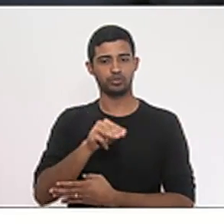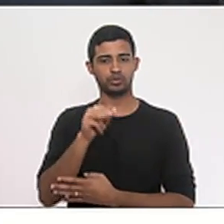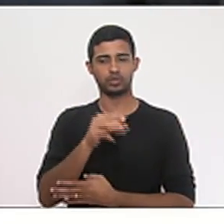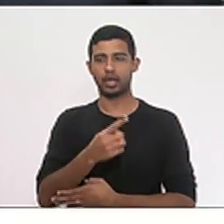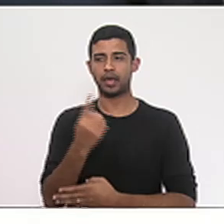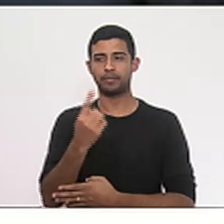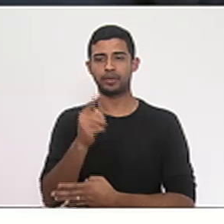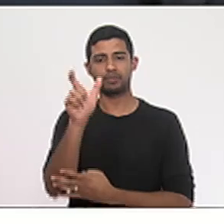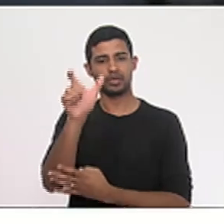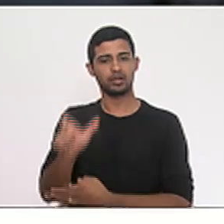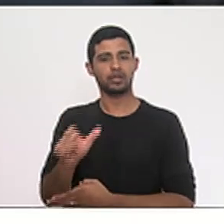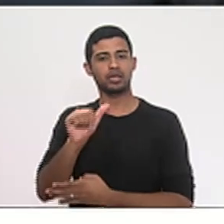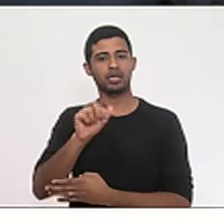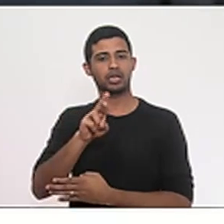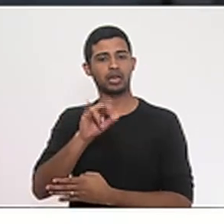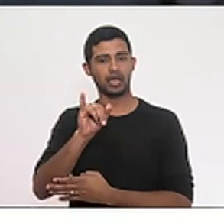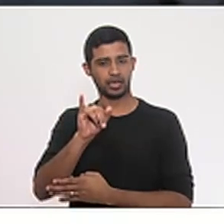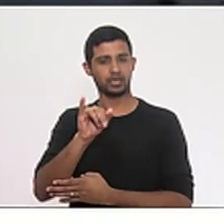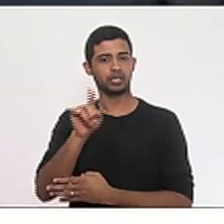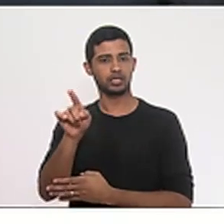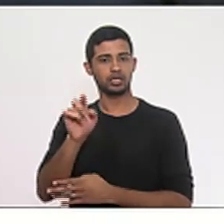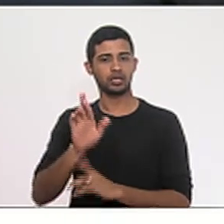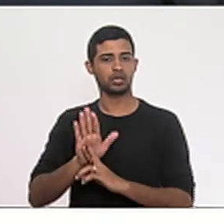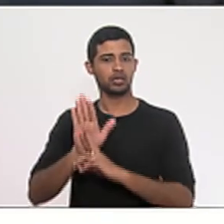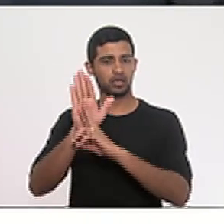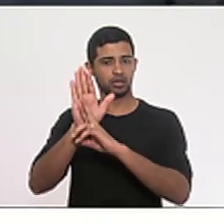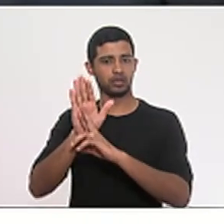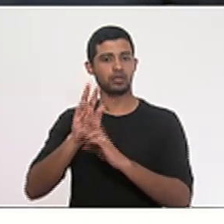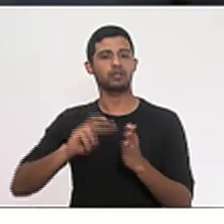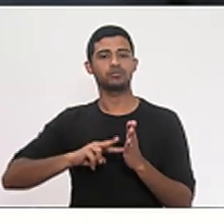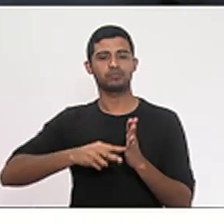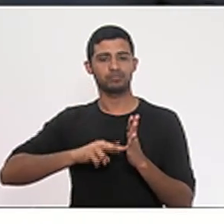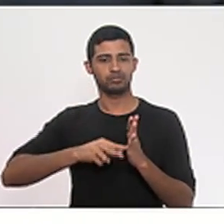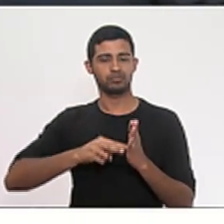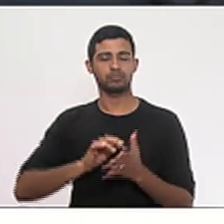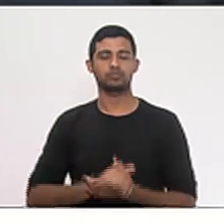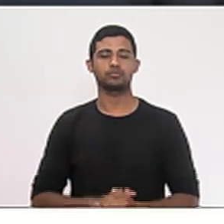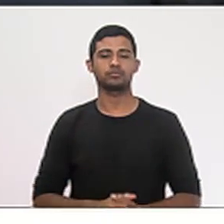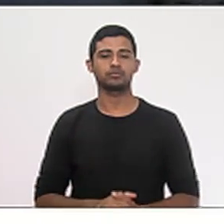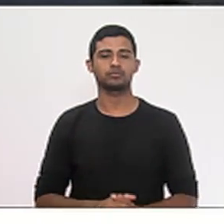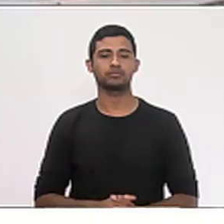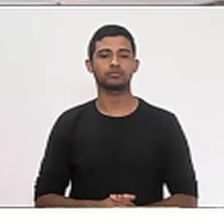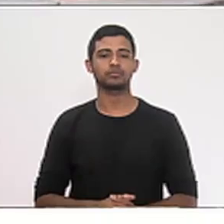primeiro é o Dr. Ari Girota, representante sindical.